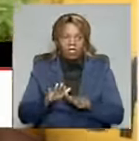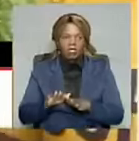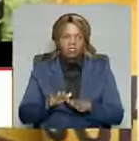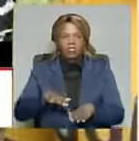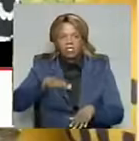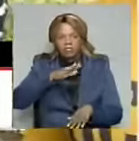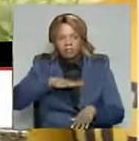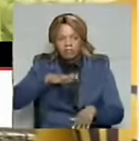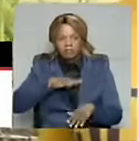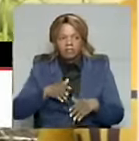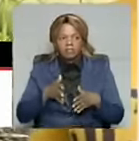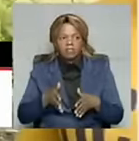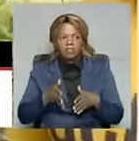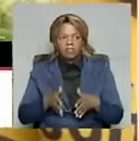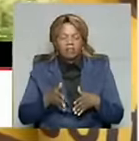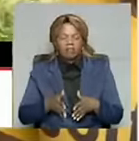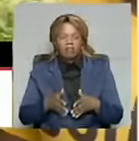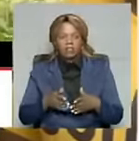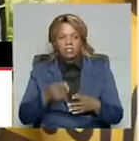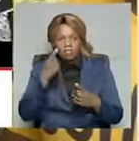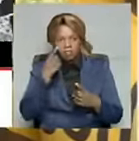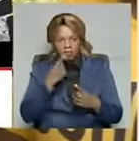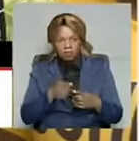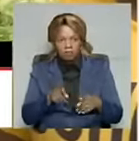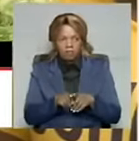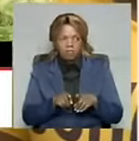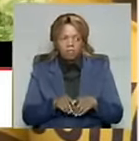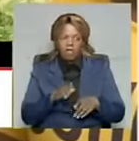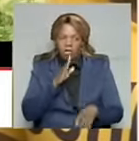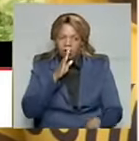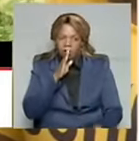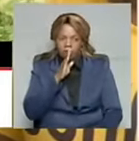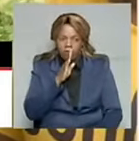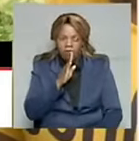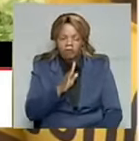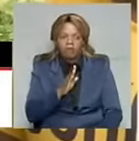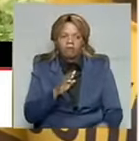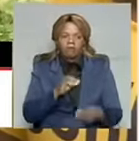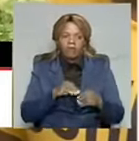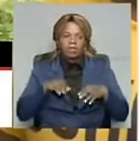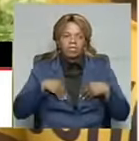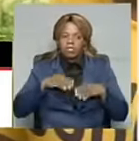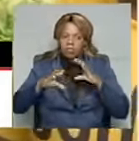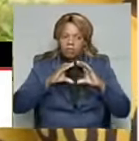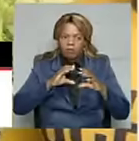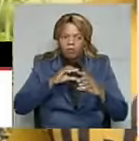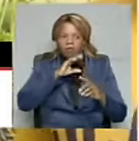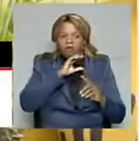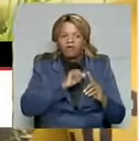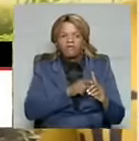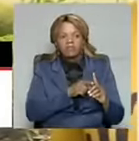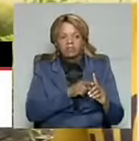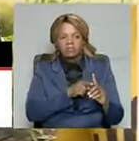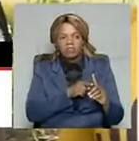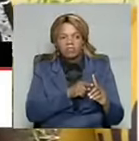família, bastante consternada, mas ainda assim aceitou falar para a Televisão Pública de Angola. É a filha de